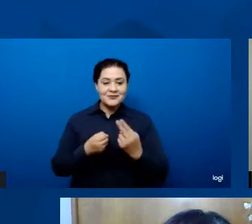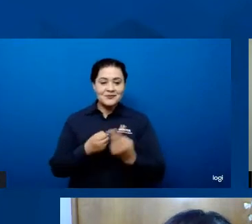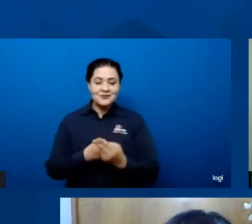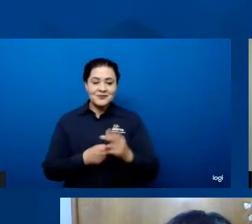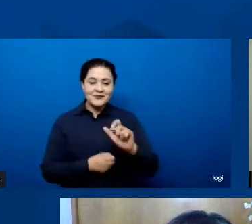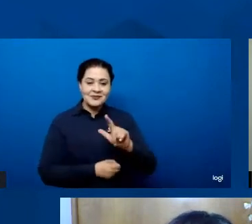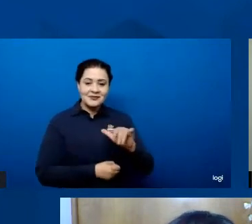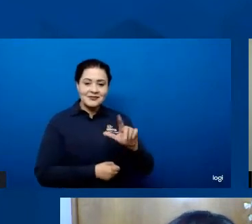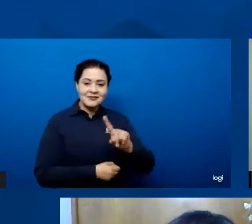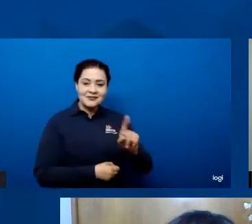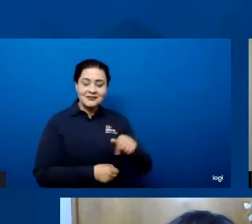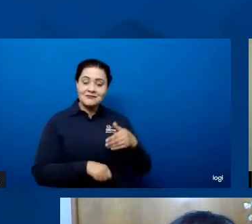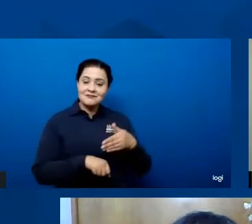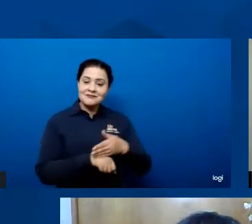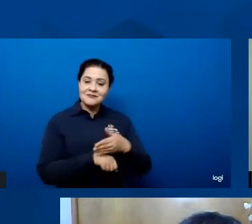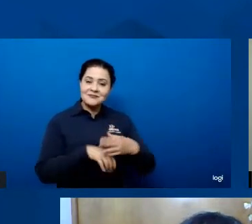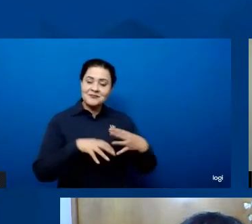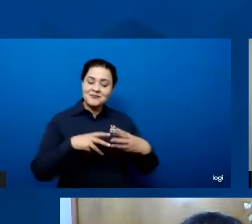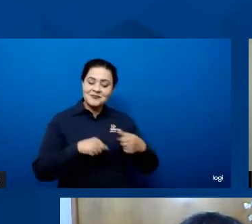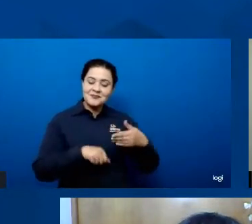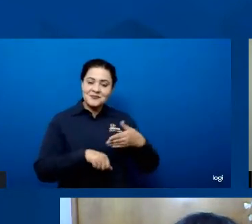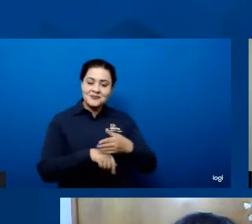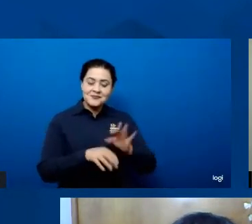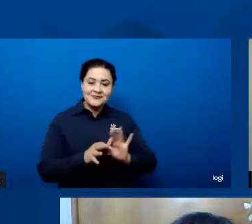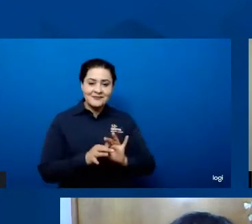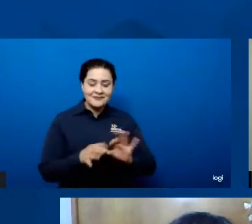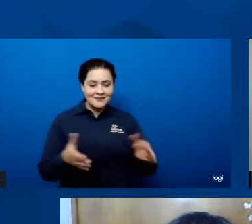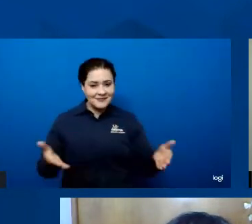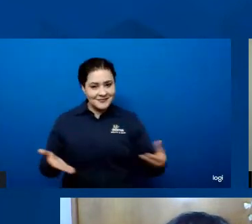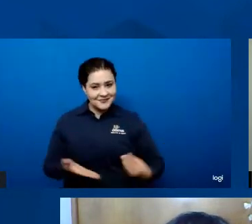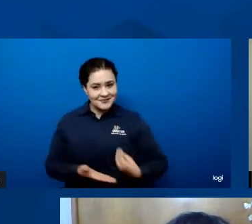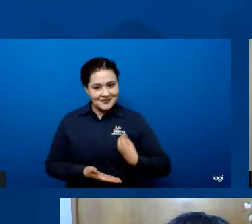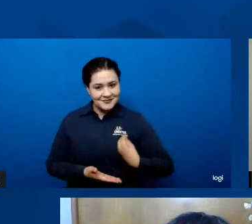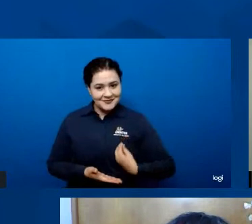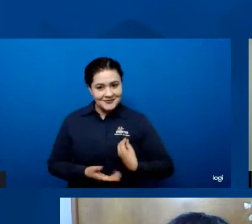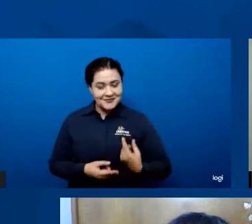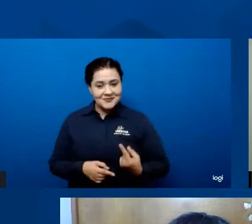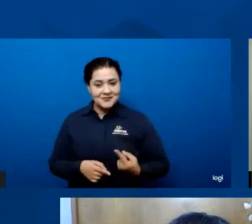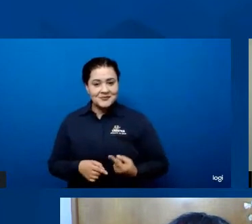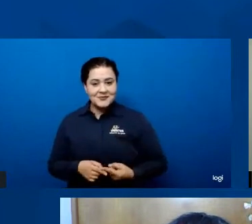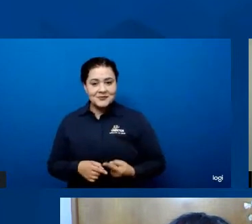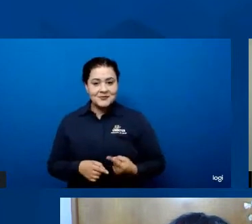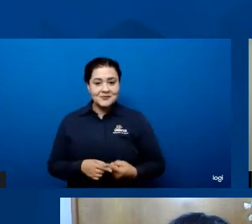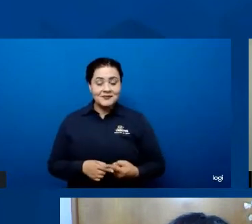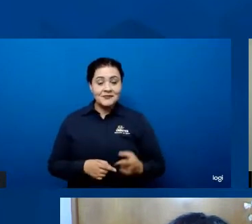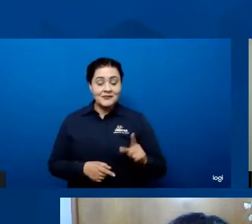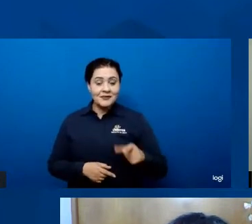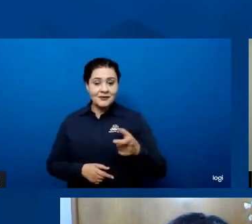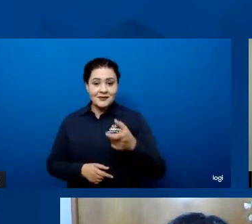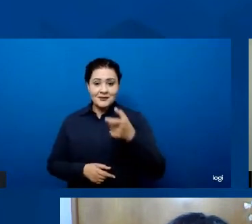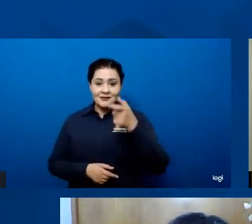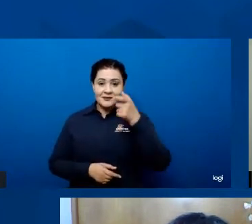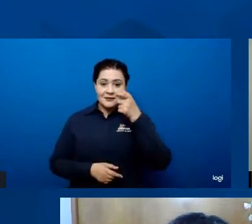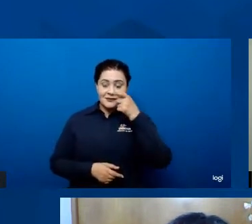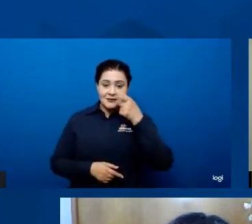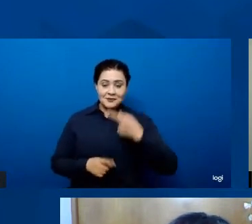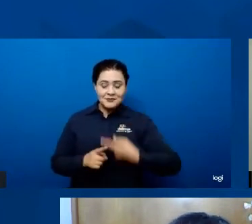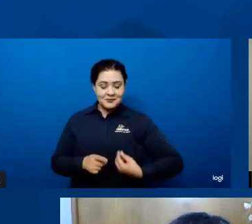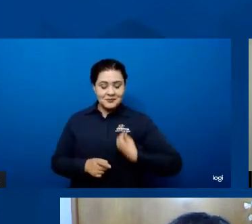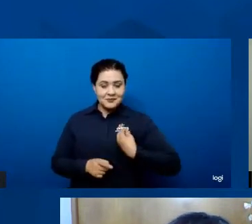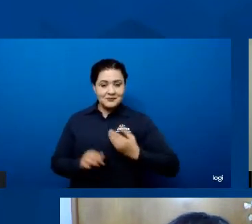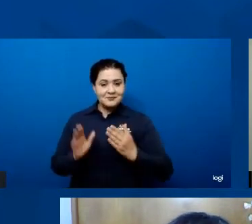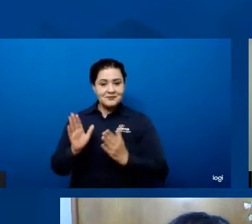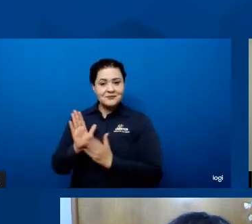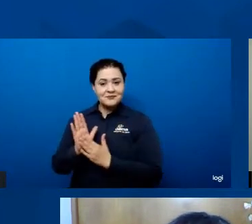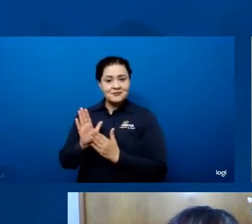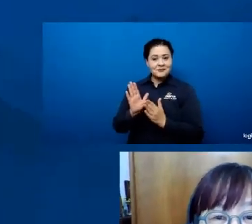participação, a tua disponibilidade é muito interessante a gente estar aqui nessa proposta de